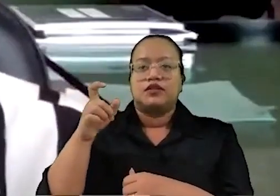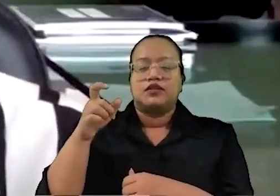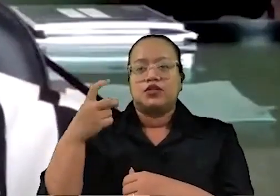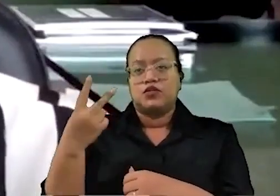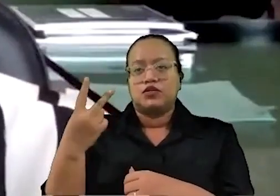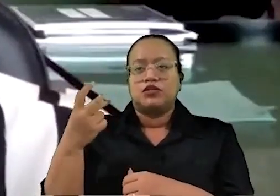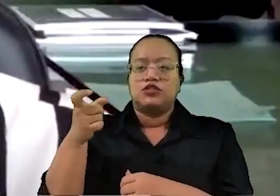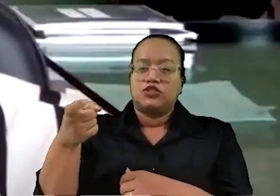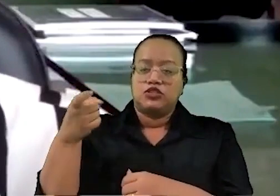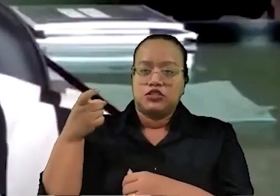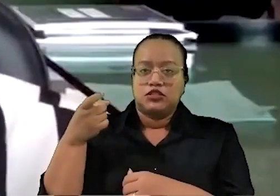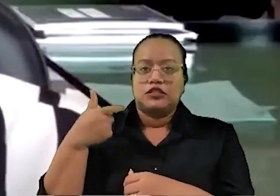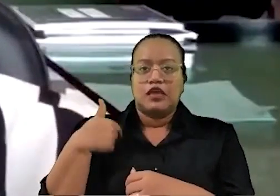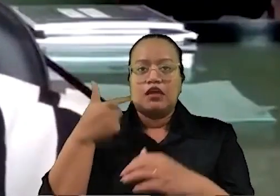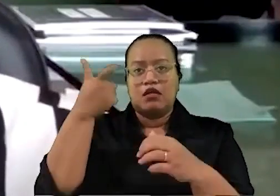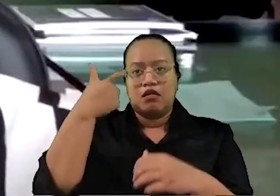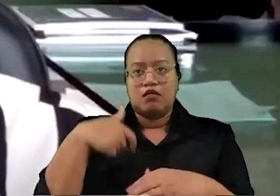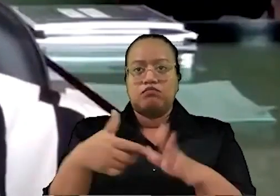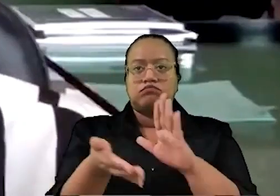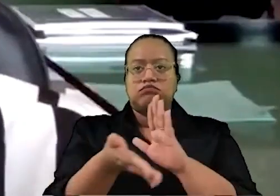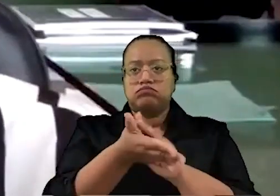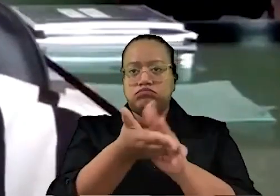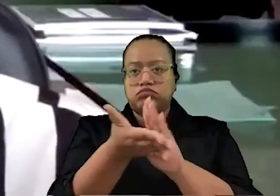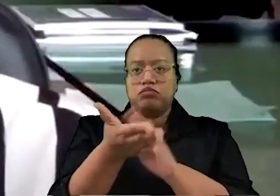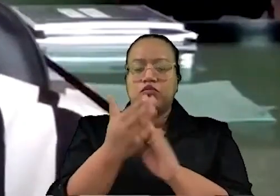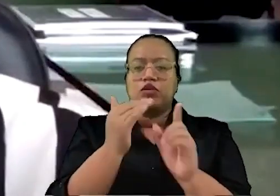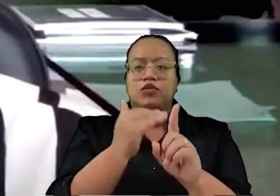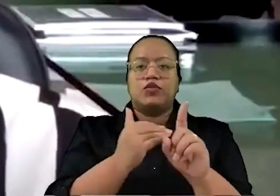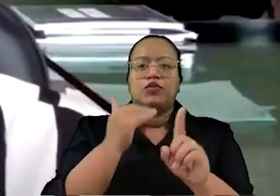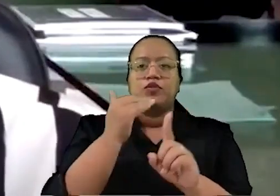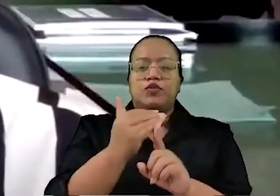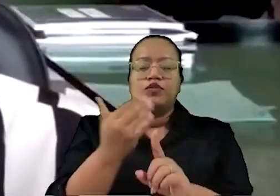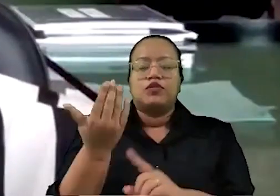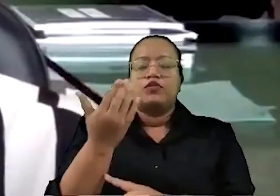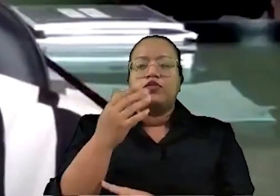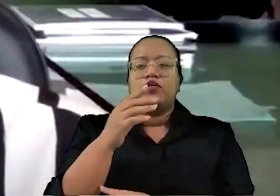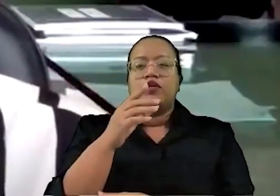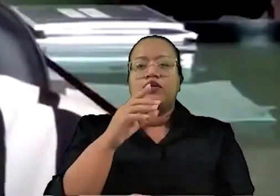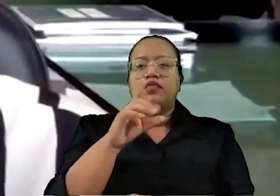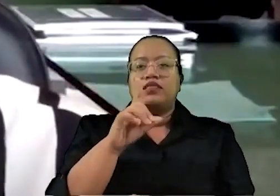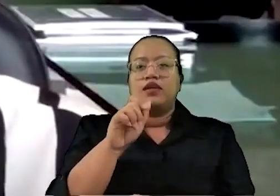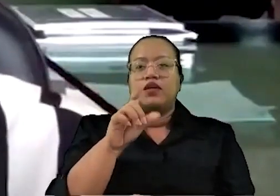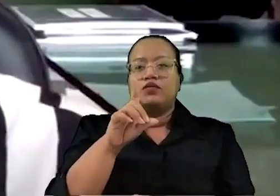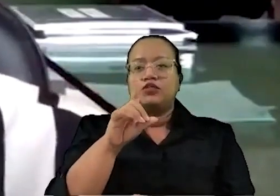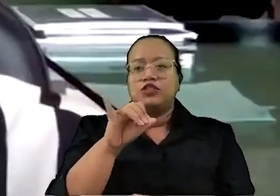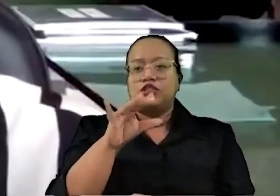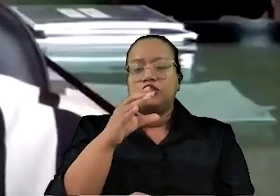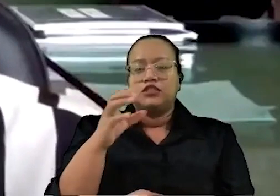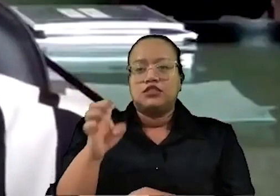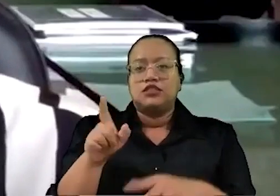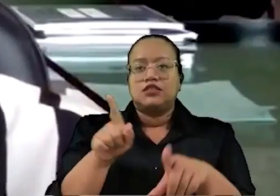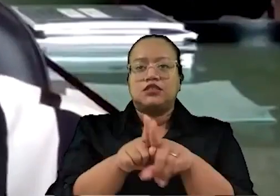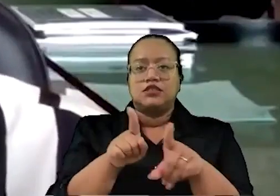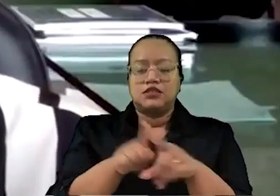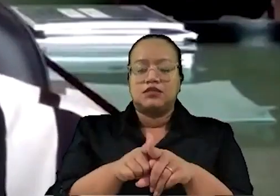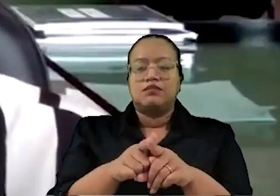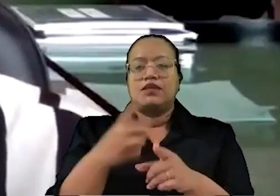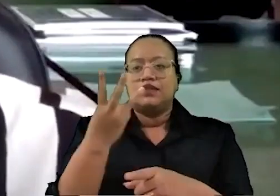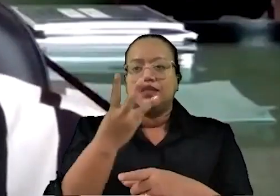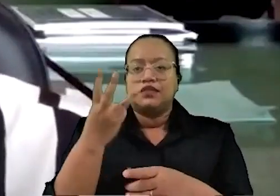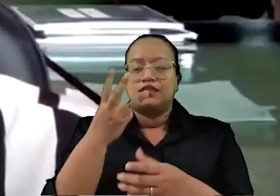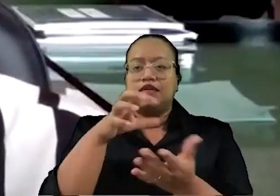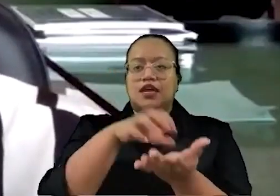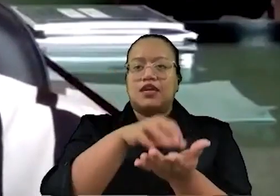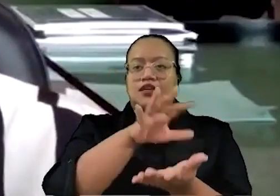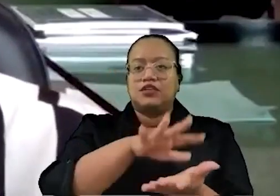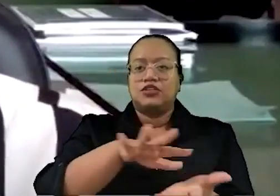parabenizo a doutora Daldice, a coordenação dos juizados especiais federais da Terceira Região e os colegas também, Caio, Carlos